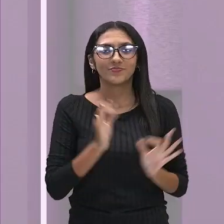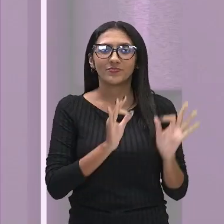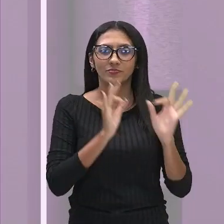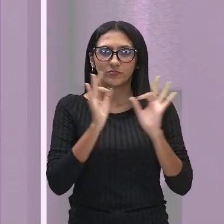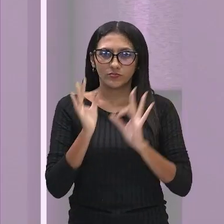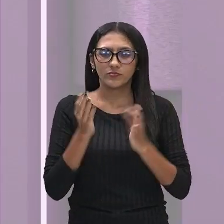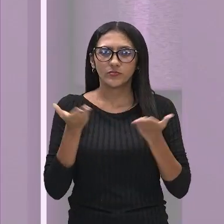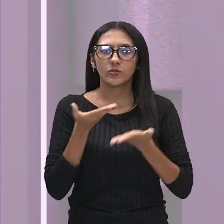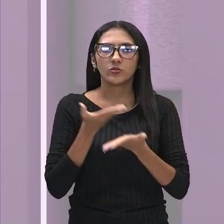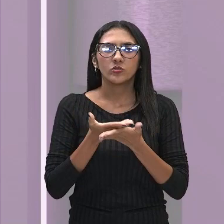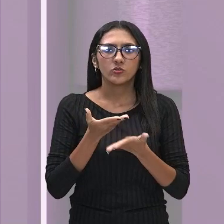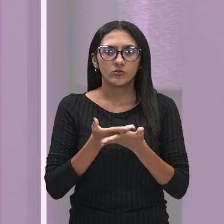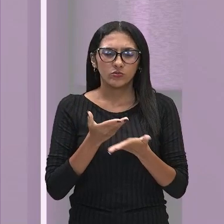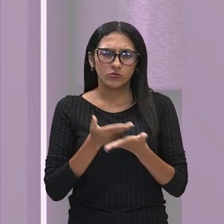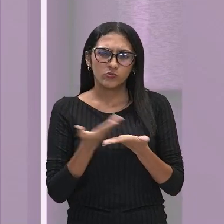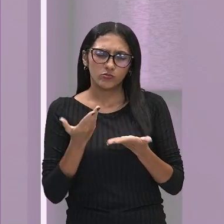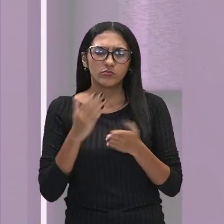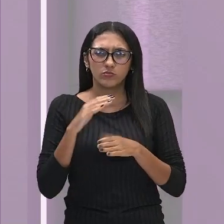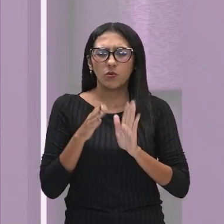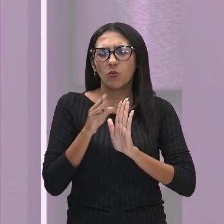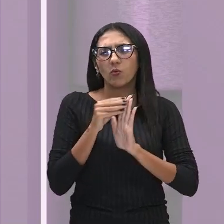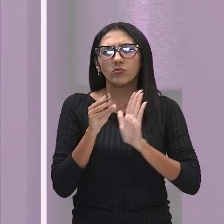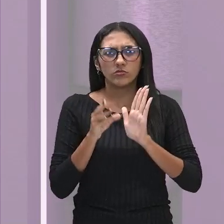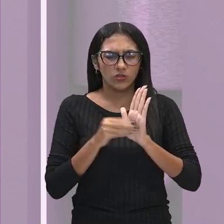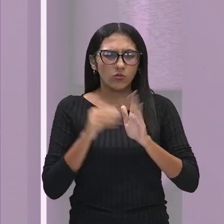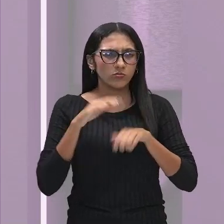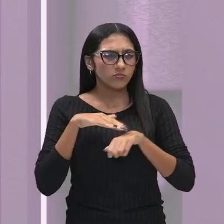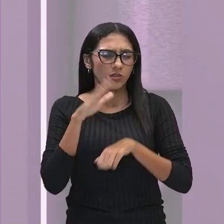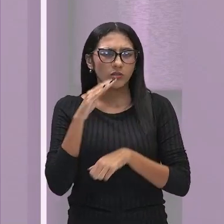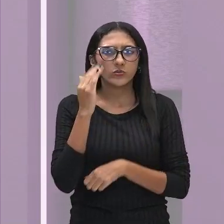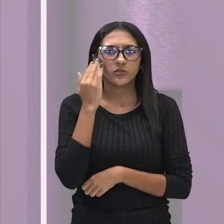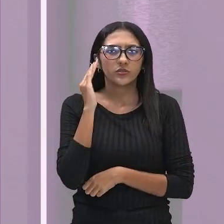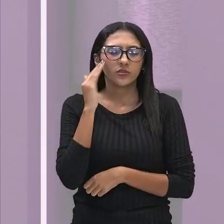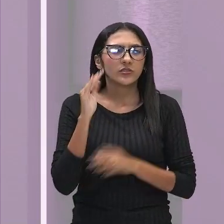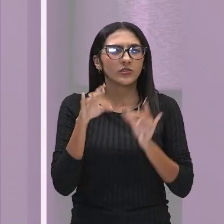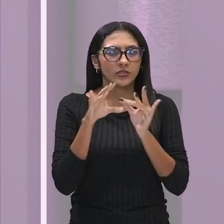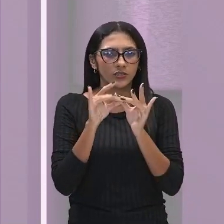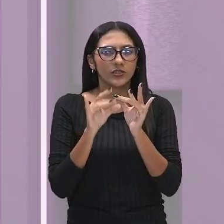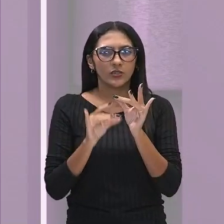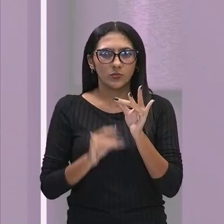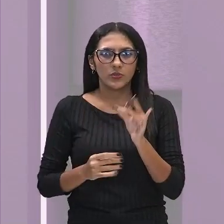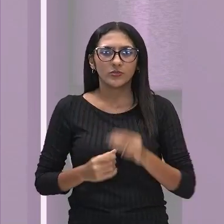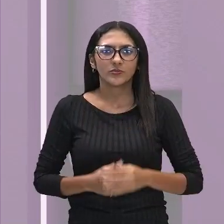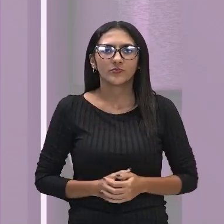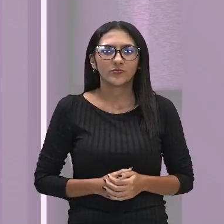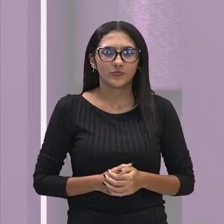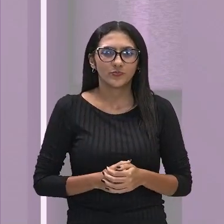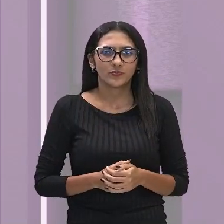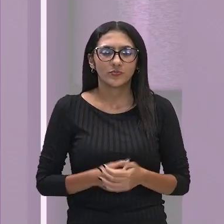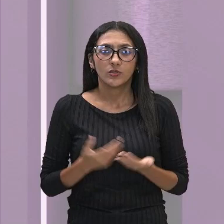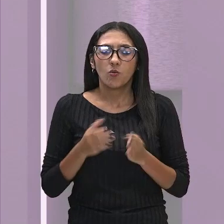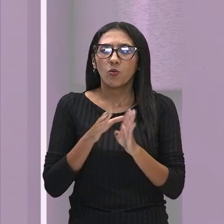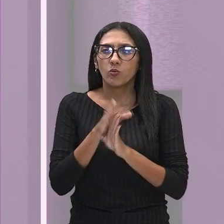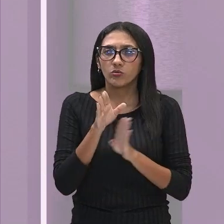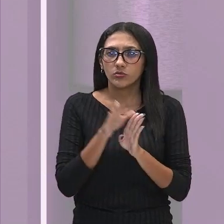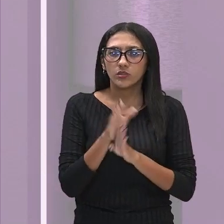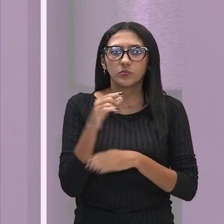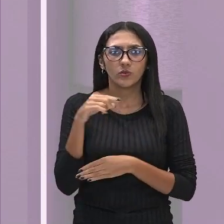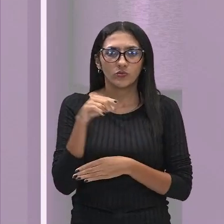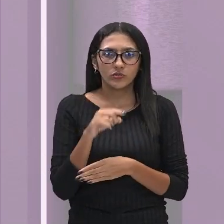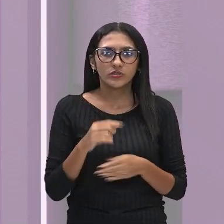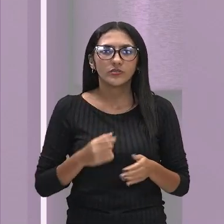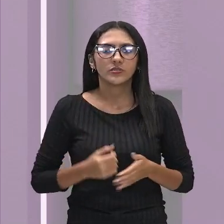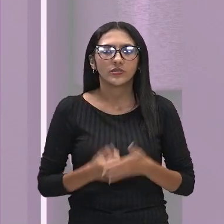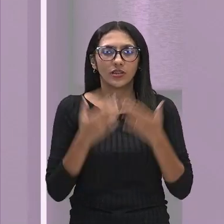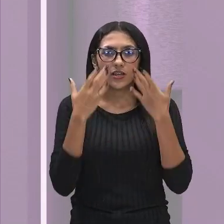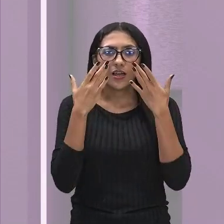aí, estudando um pouco mais sobre equação do segundo grau, como você viu no detalhamento. E o meu conselho é, ative aí o